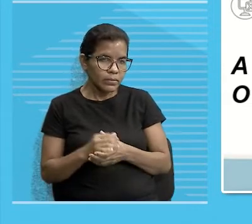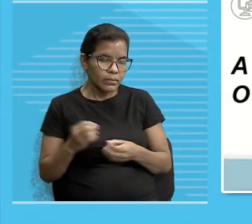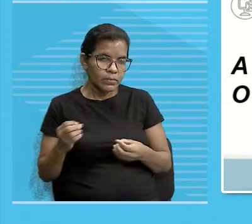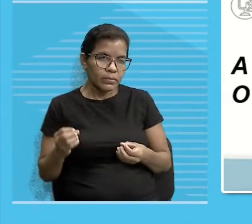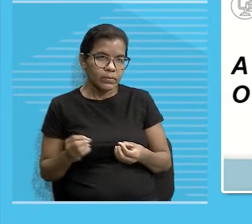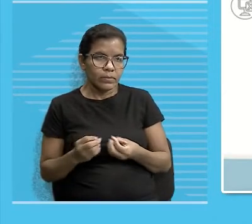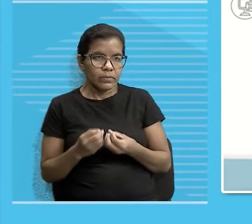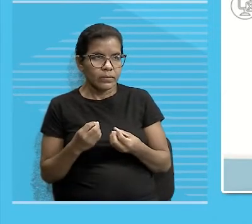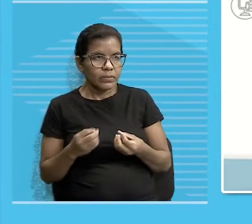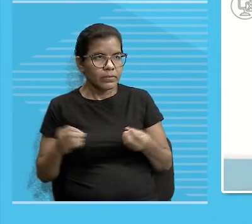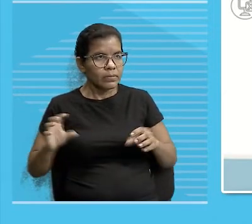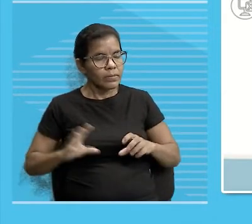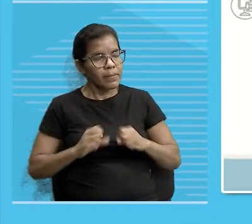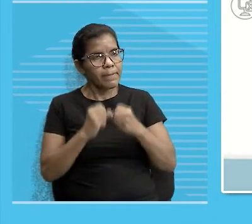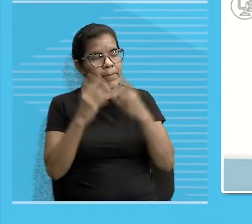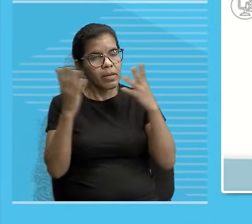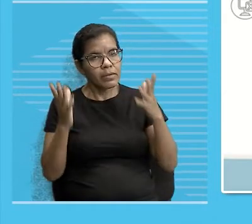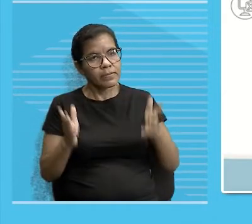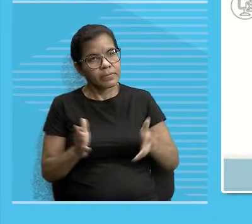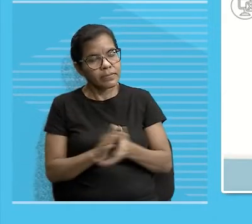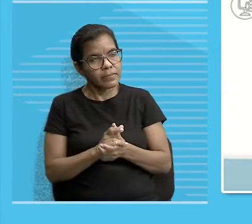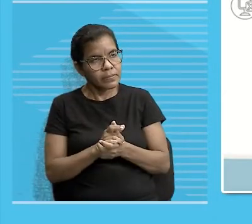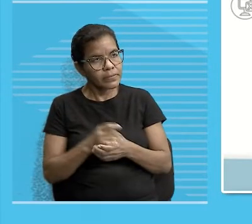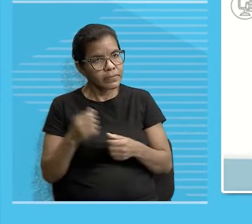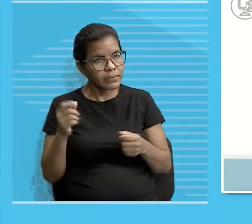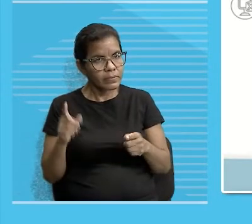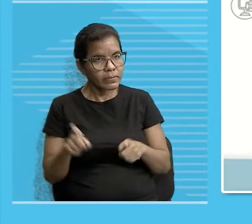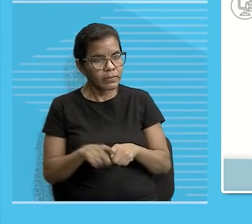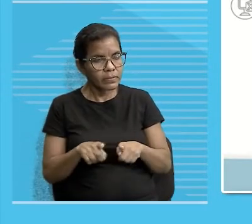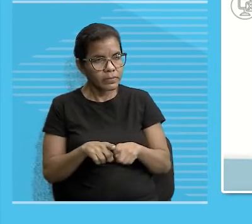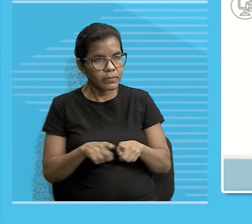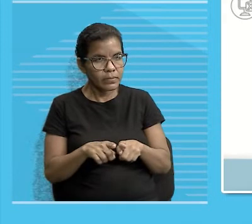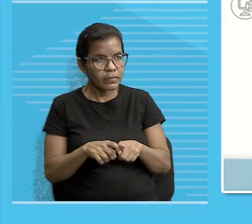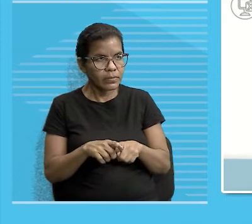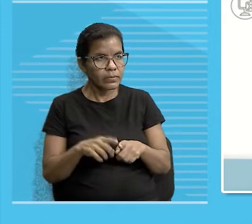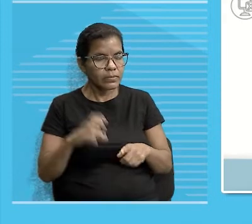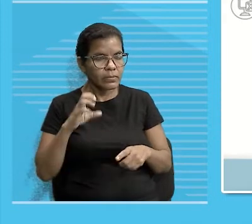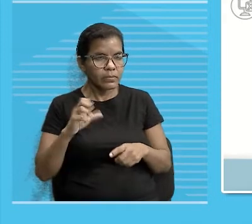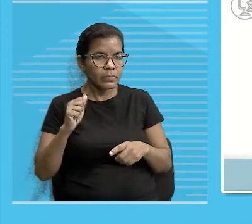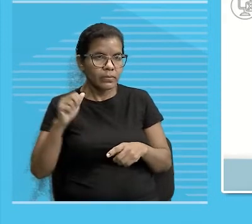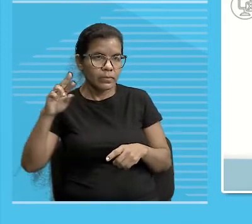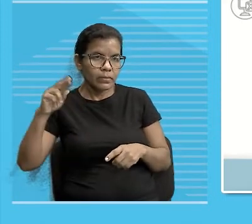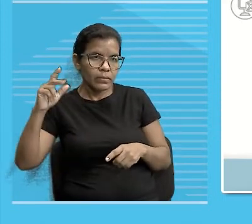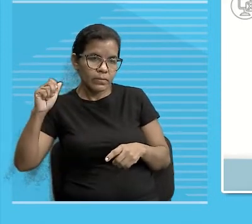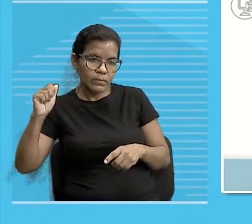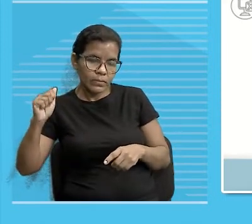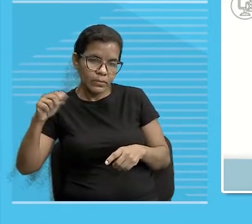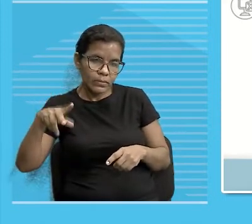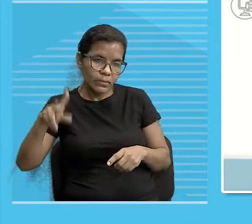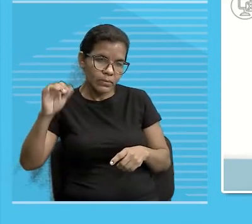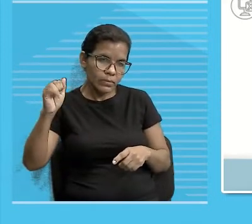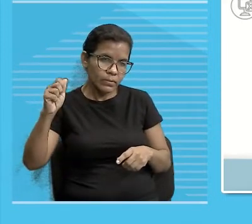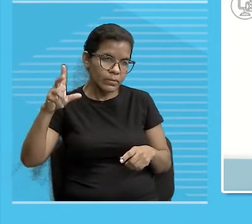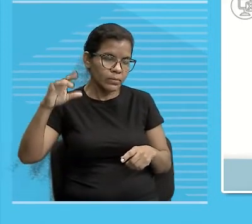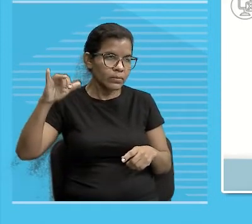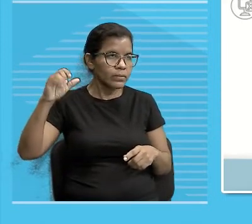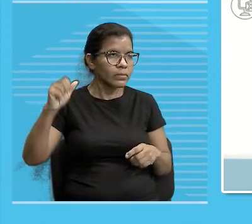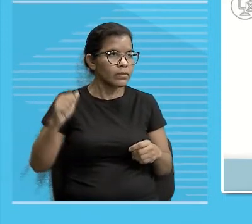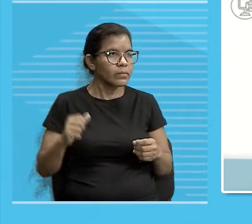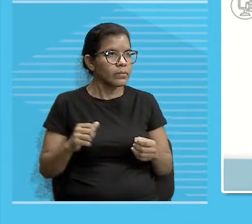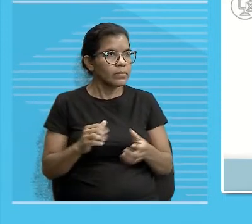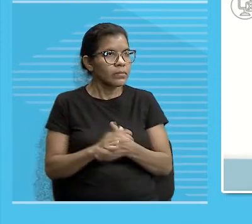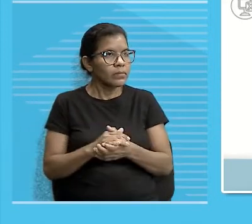dom incrível. Ele também, o próprio Caravaggio, vai inaugurar uma técnica chamada de